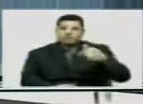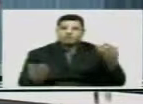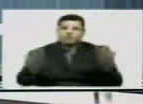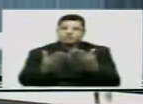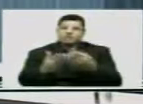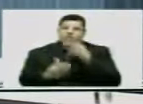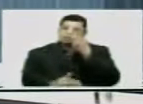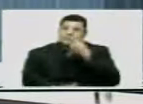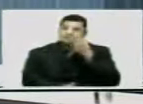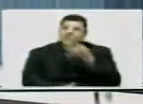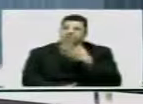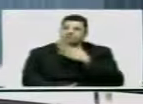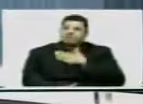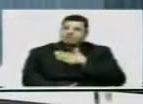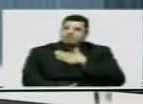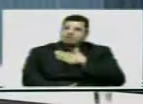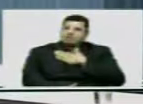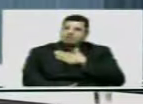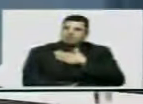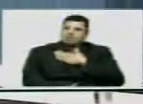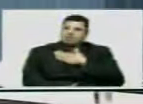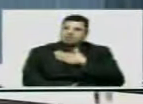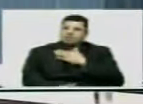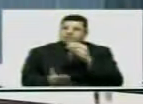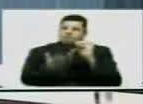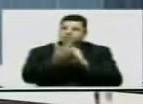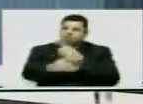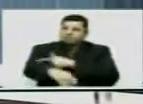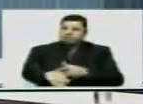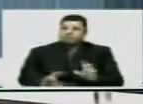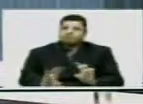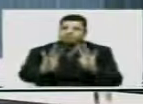aqui manifestar o meu repúdio, em